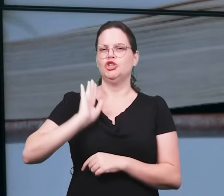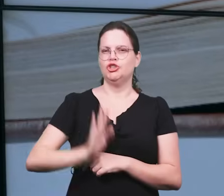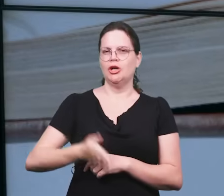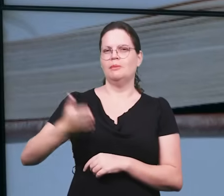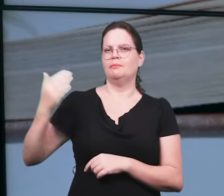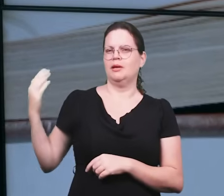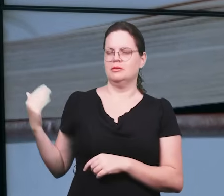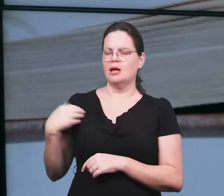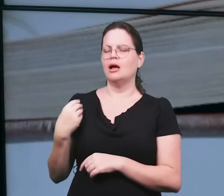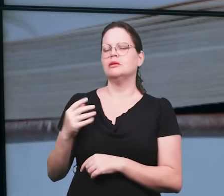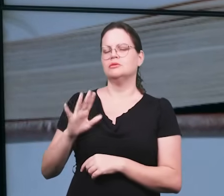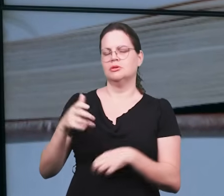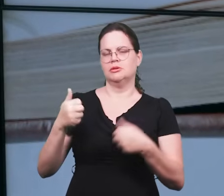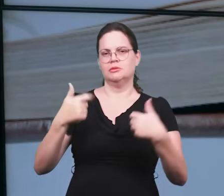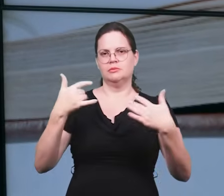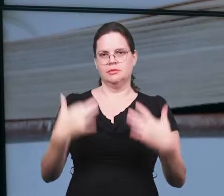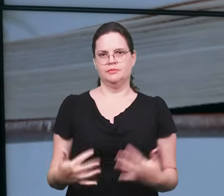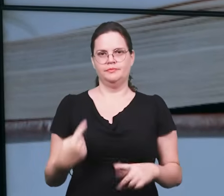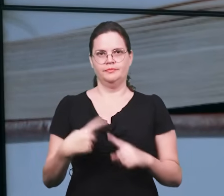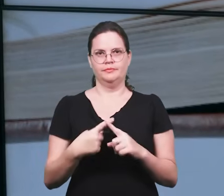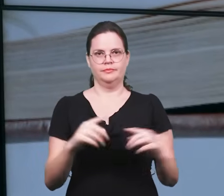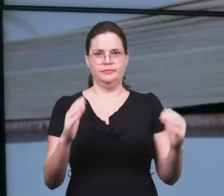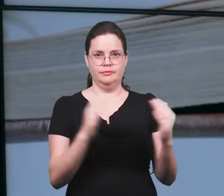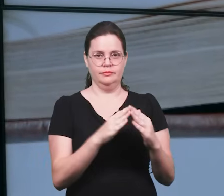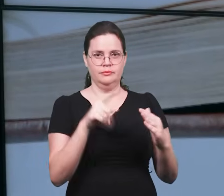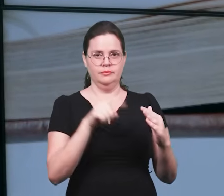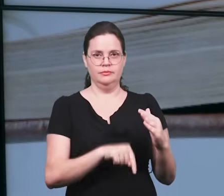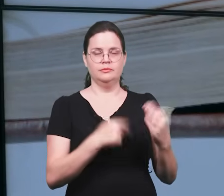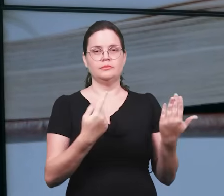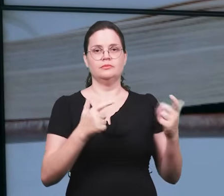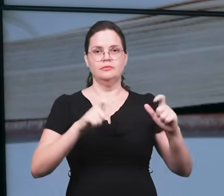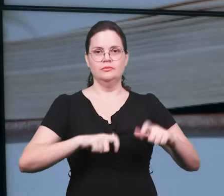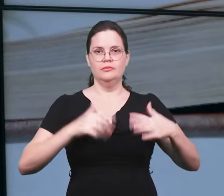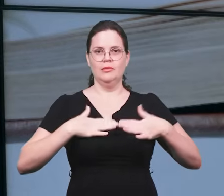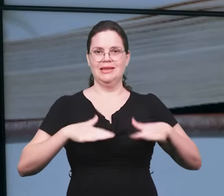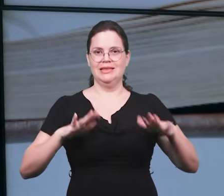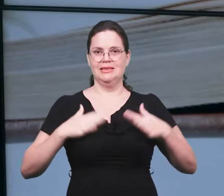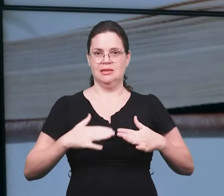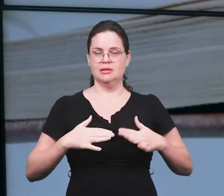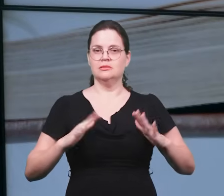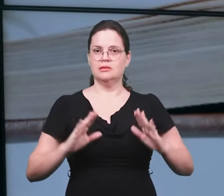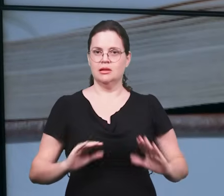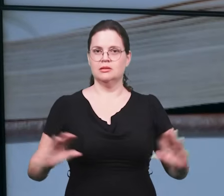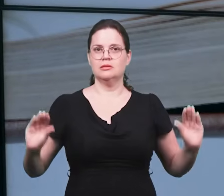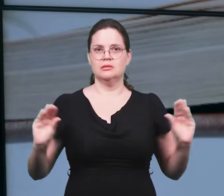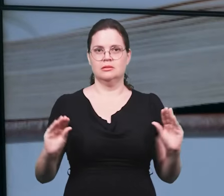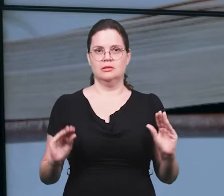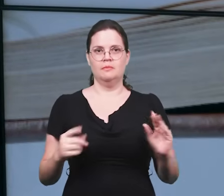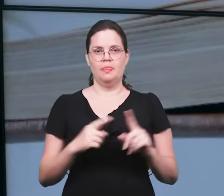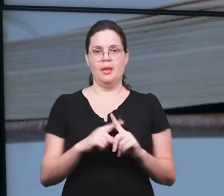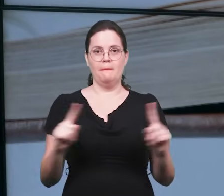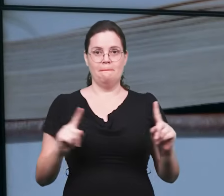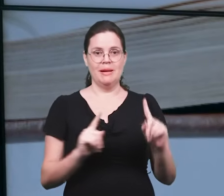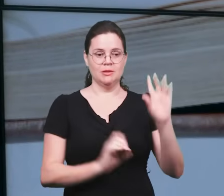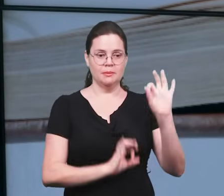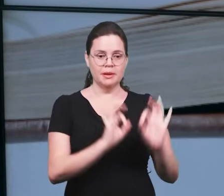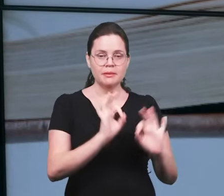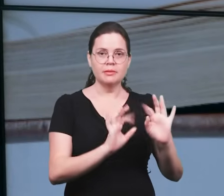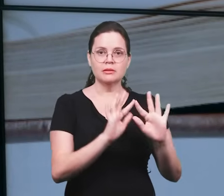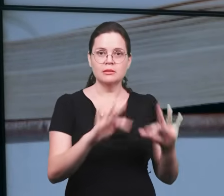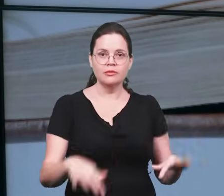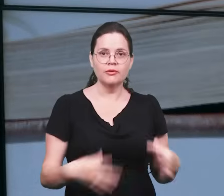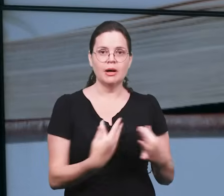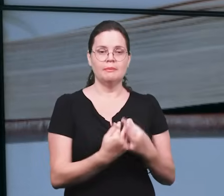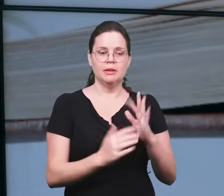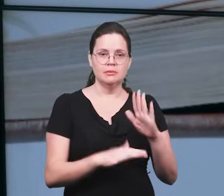igreja, que embora a casa seja um lugar de descanso, o nosso lar, a construção da nossa família na